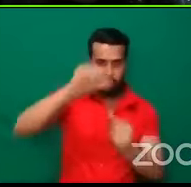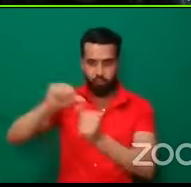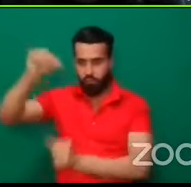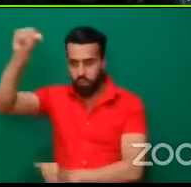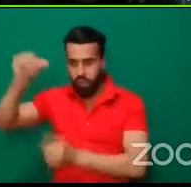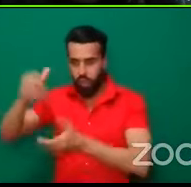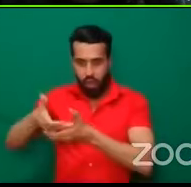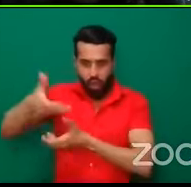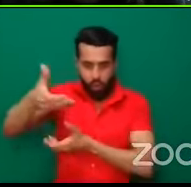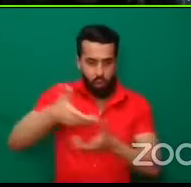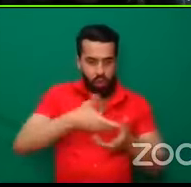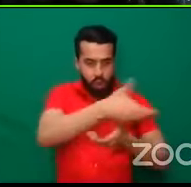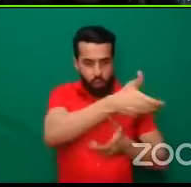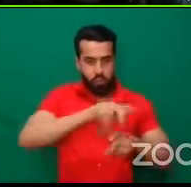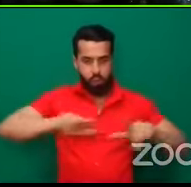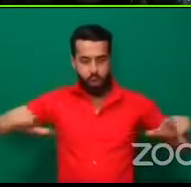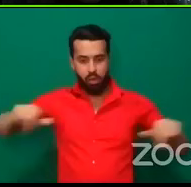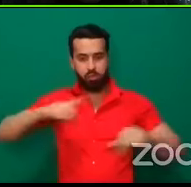assim, uma doideira.